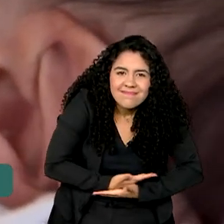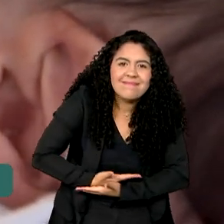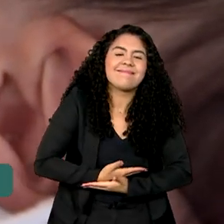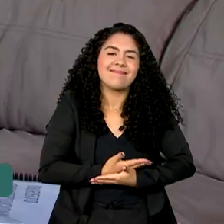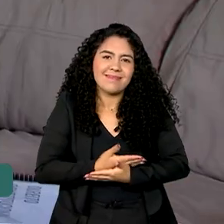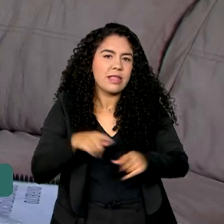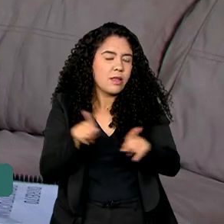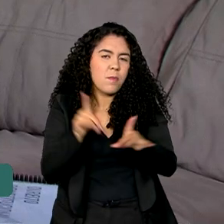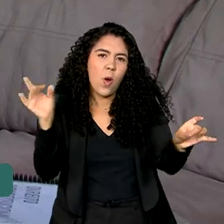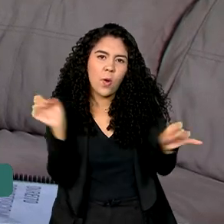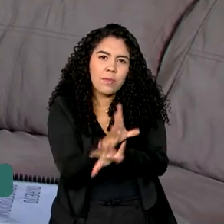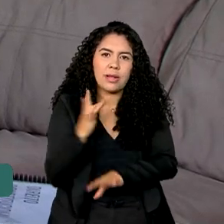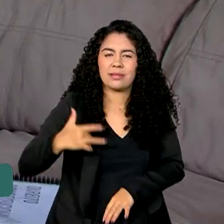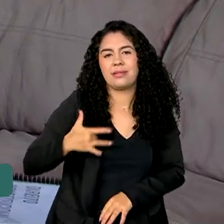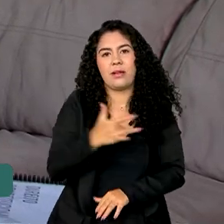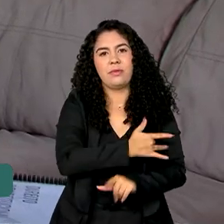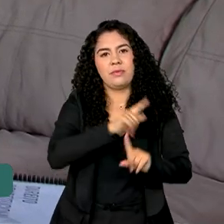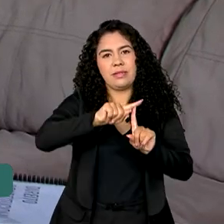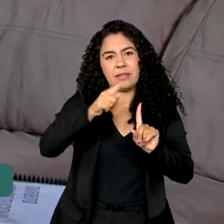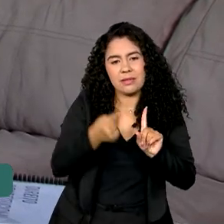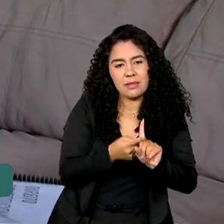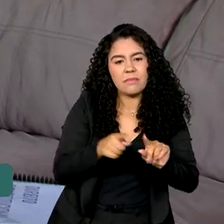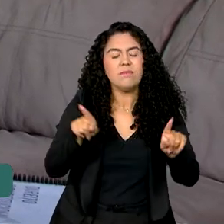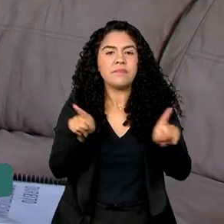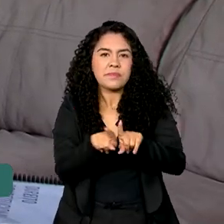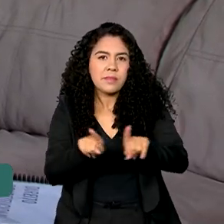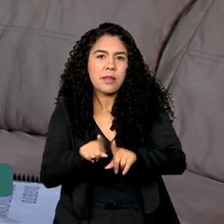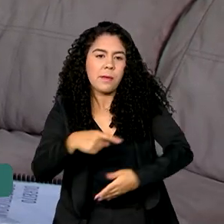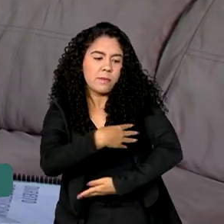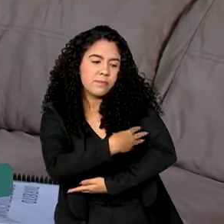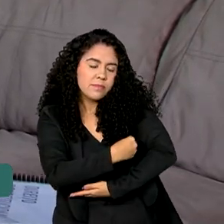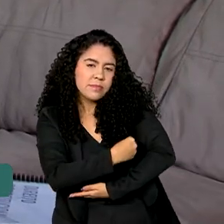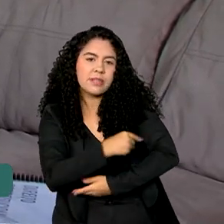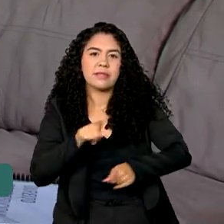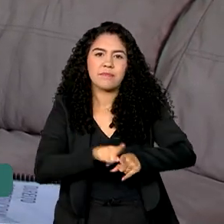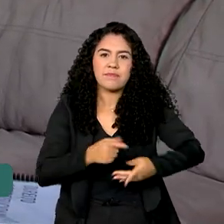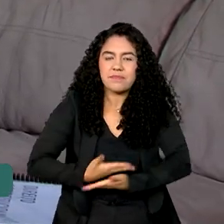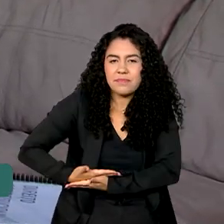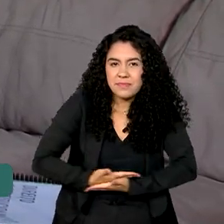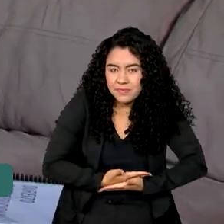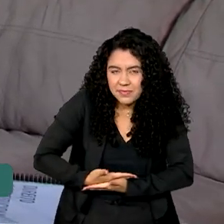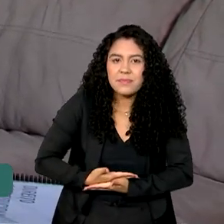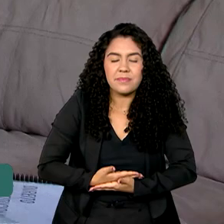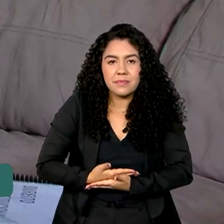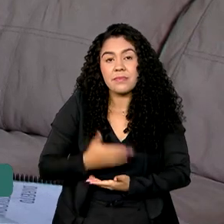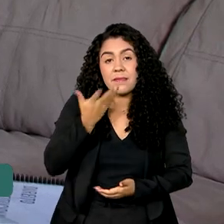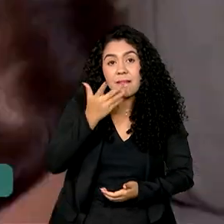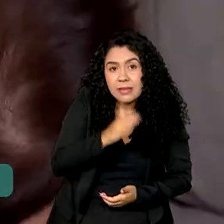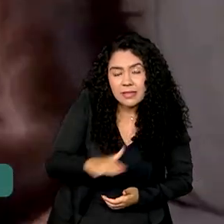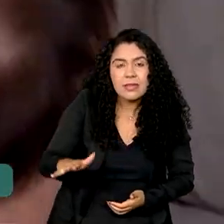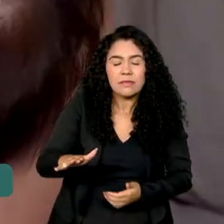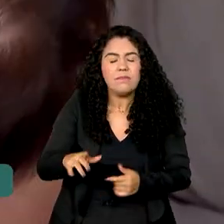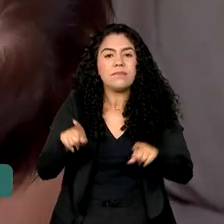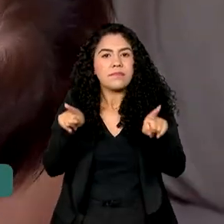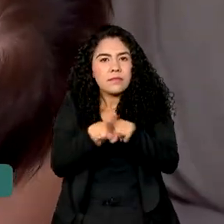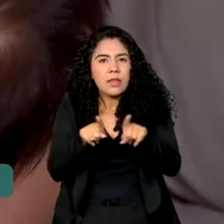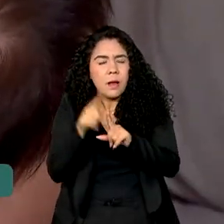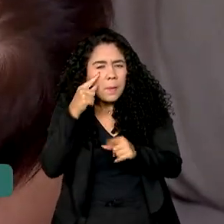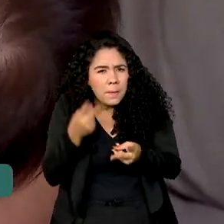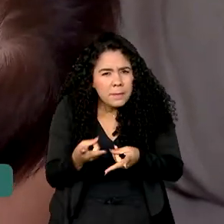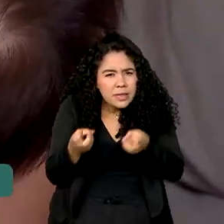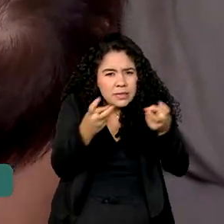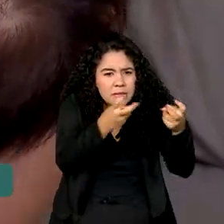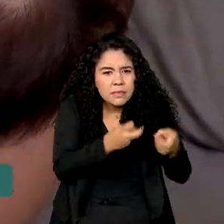para a saúde da gestante, parturiente, puépera e da criança, observando as